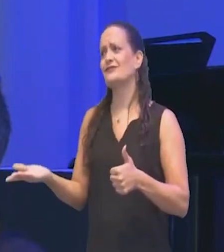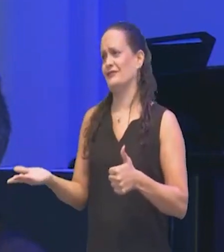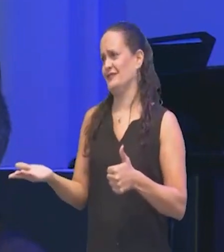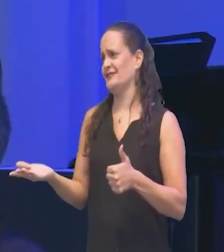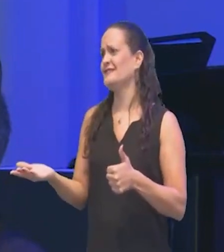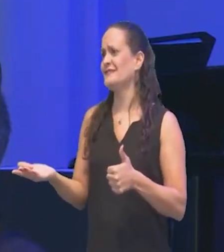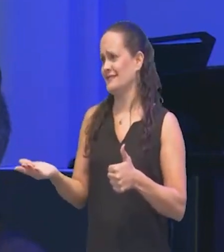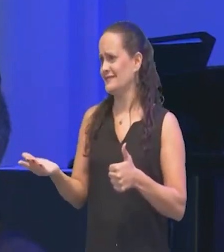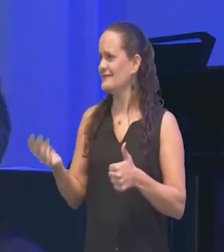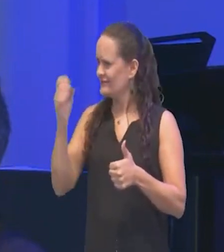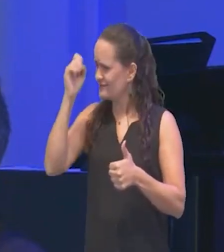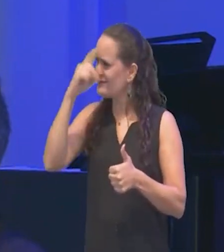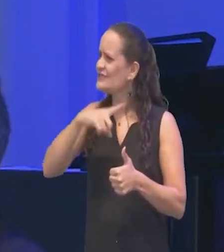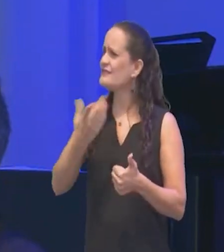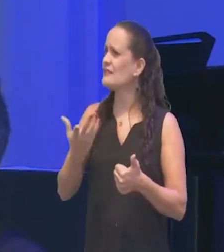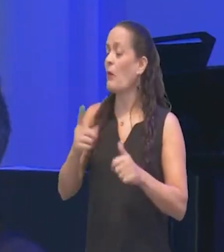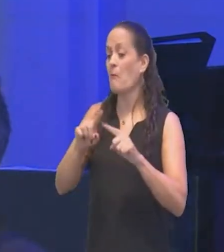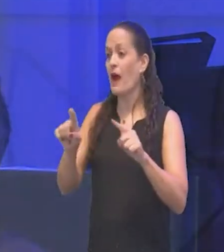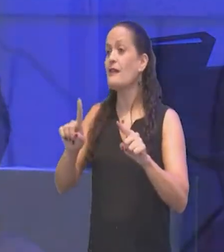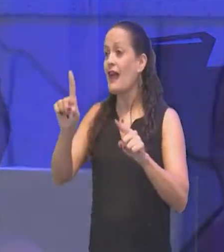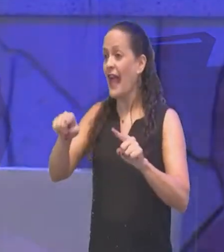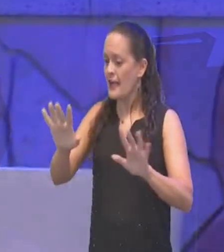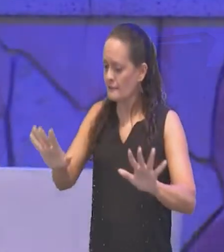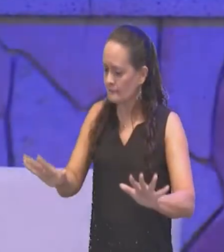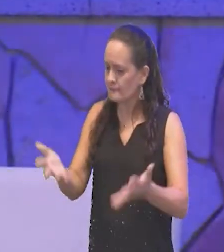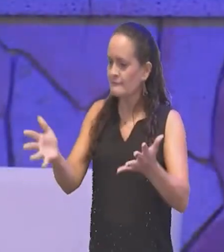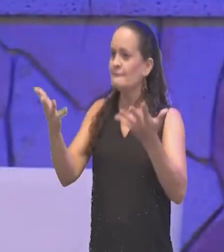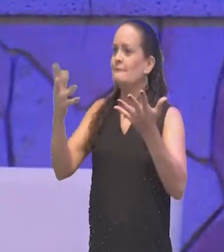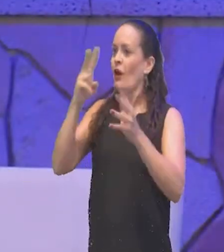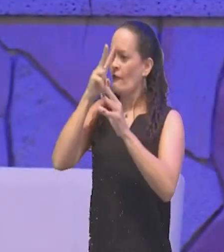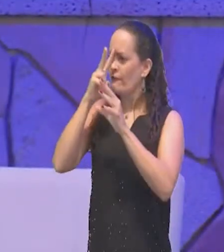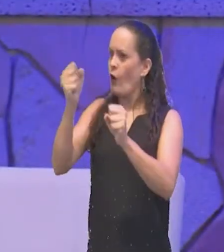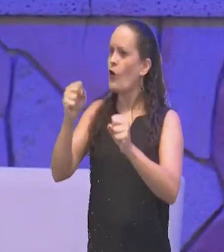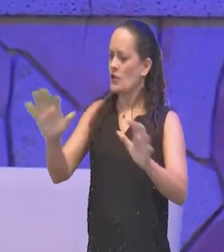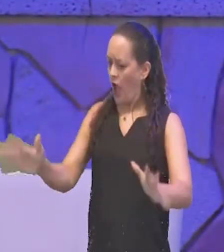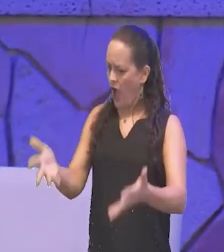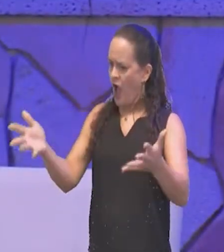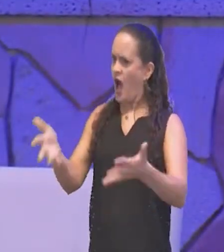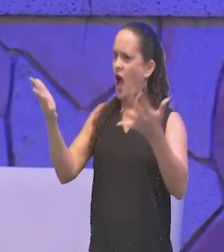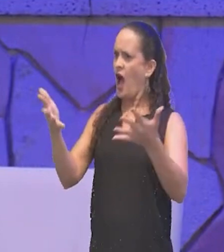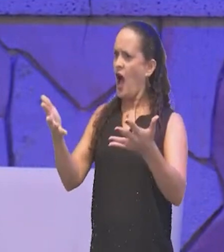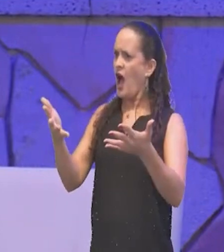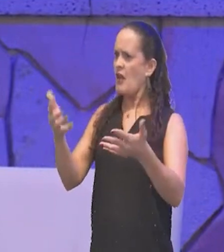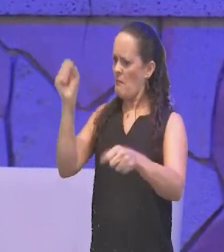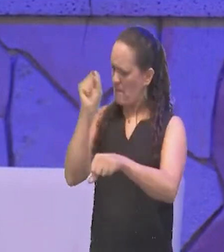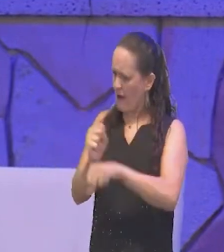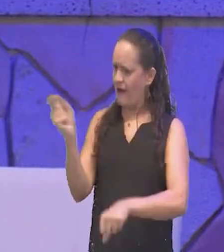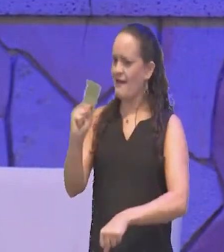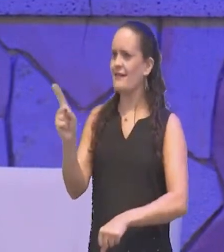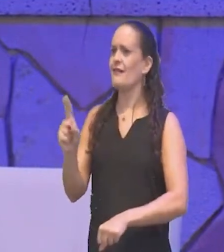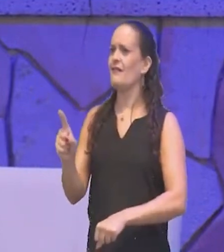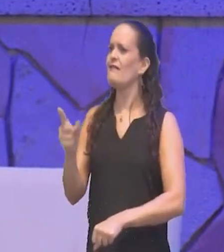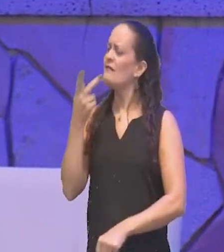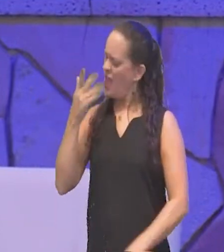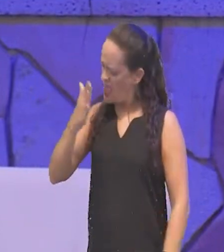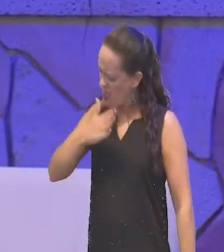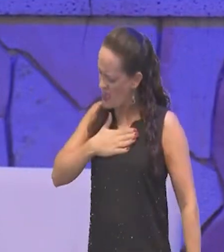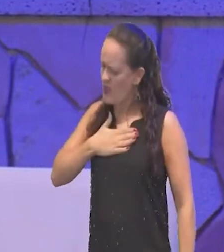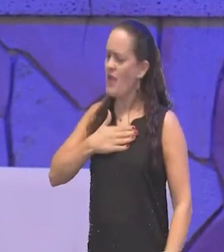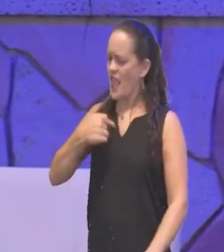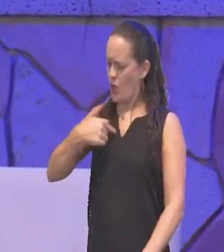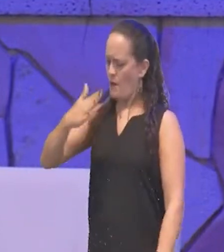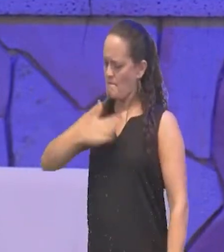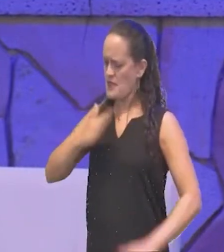de estímulo, de força, de ânimo para as famílias neste momento. Eu e a minha casa serviremos